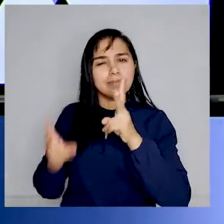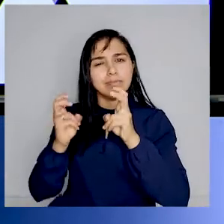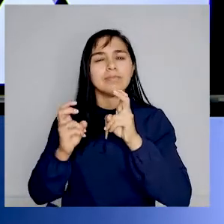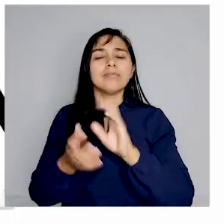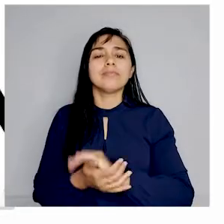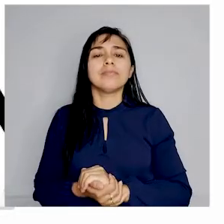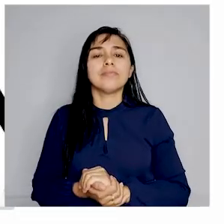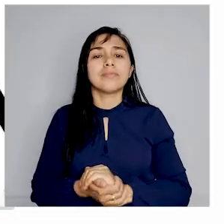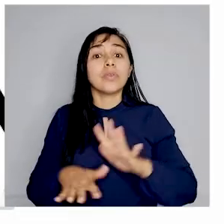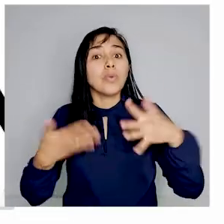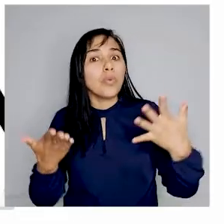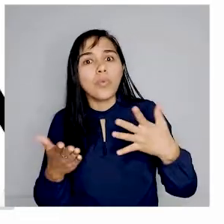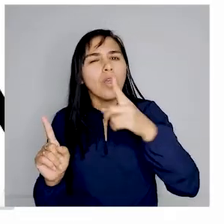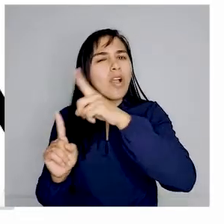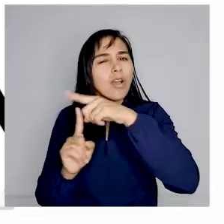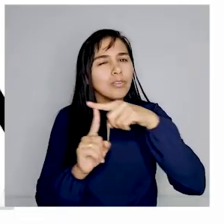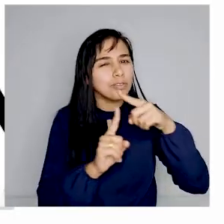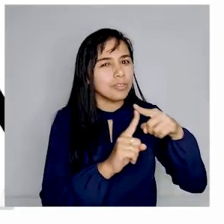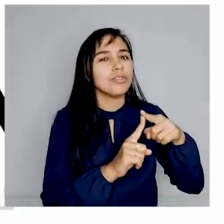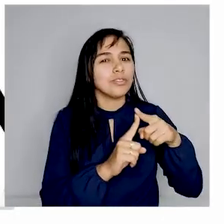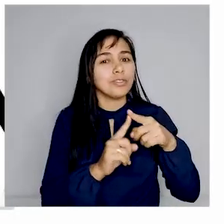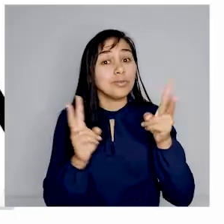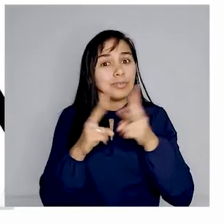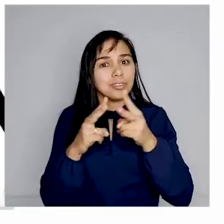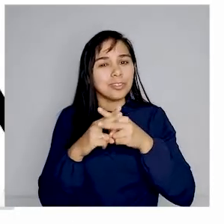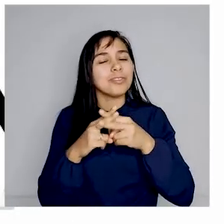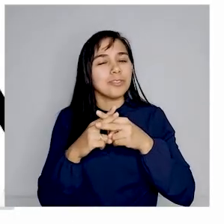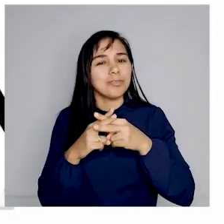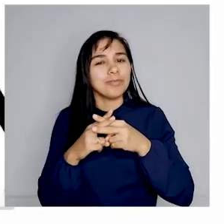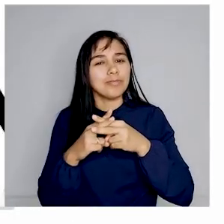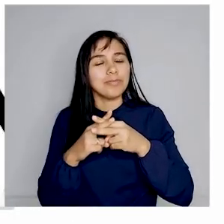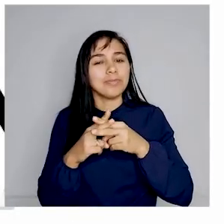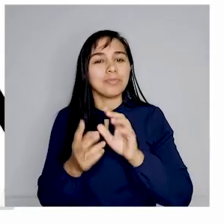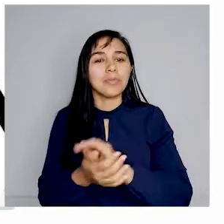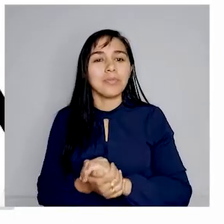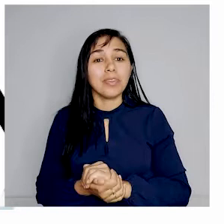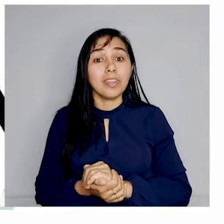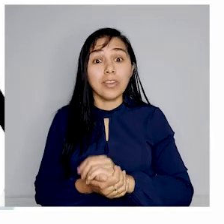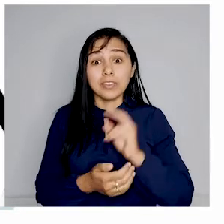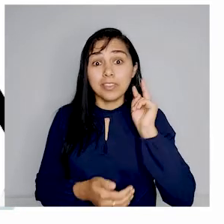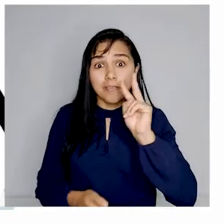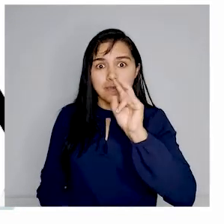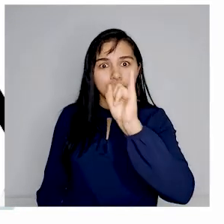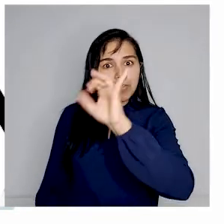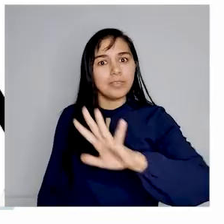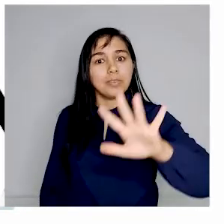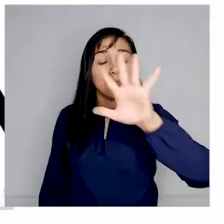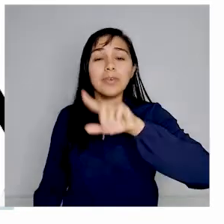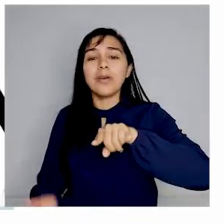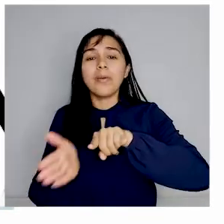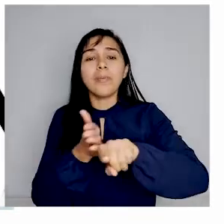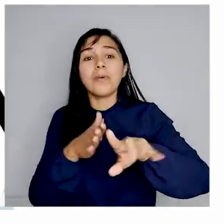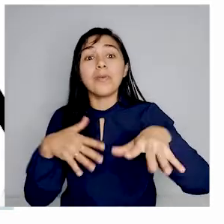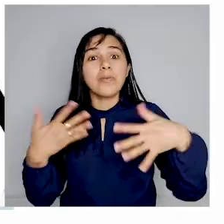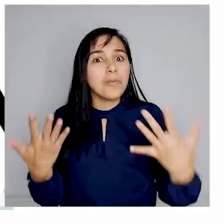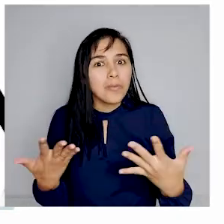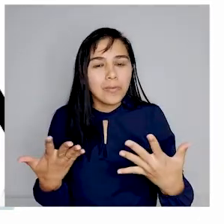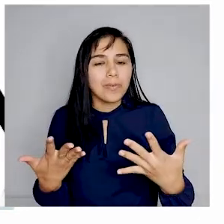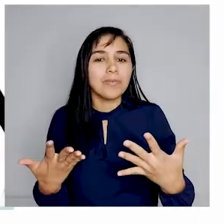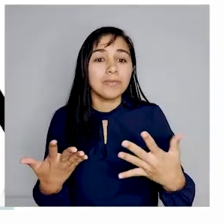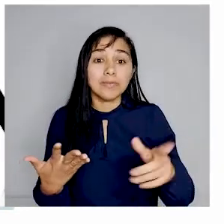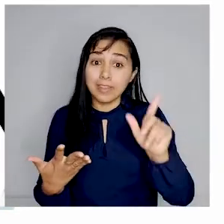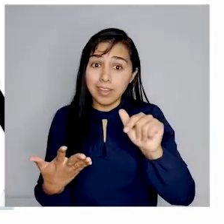compartilhar comigo que tipo de luta nós estamos falando nesse momento, que tipo de luta essa imagem possa estar referendando nesse momento.